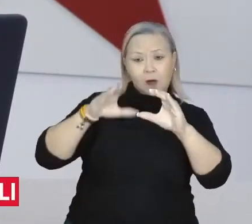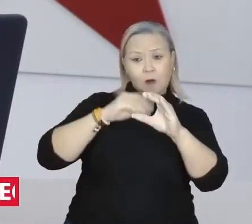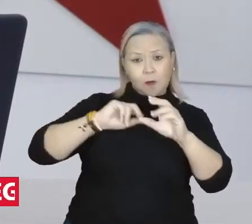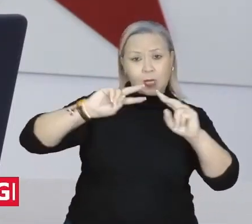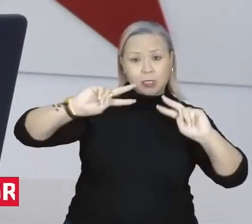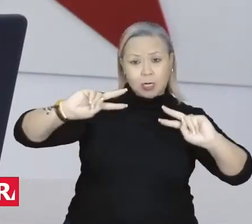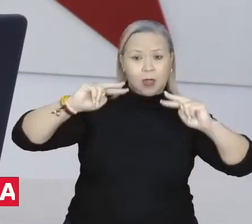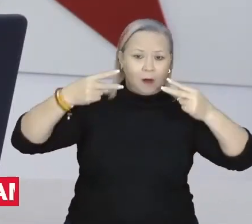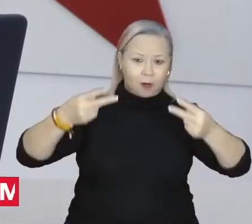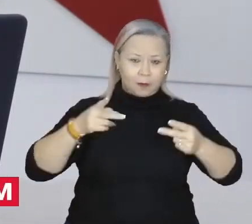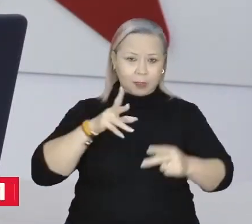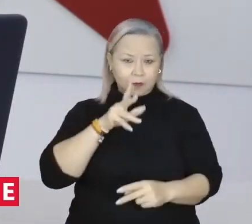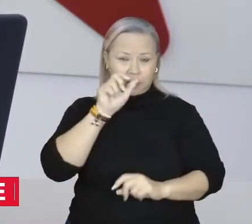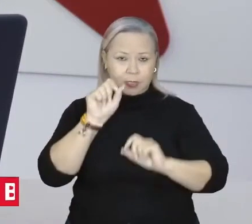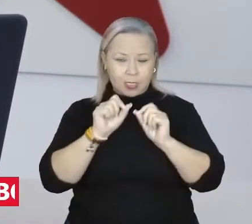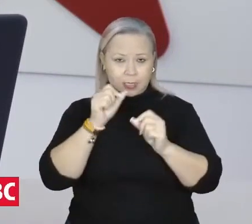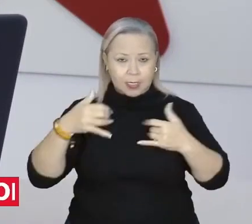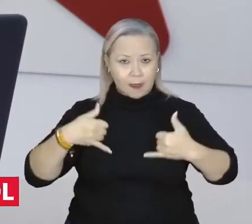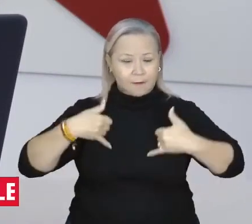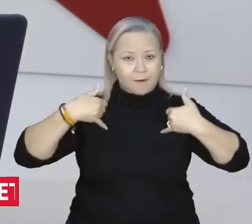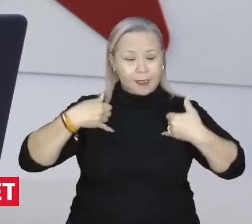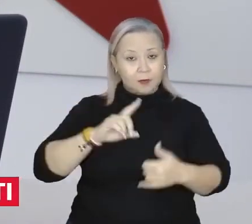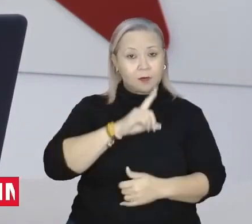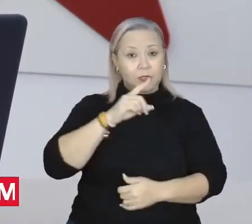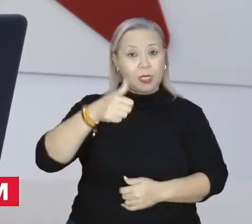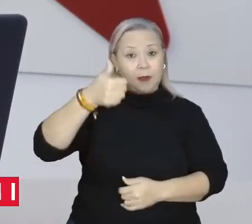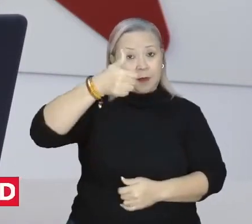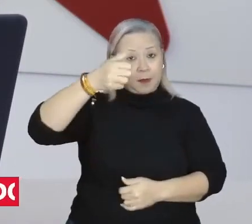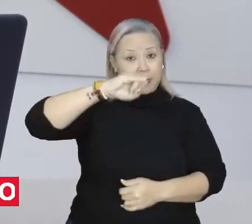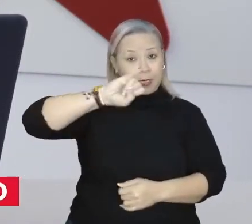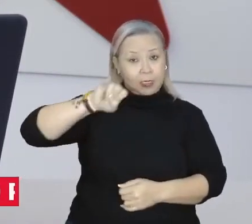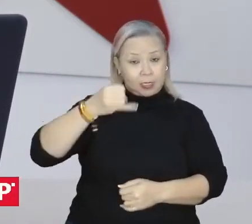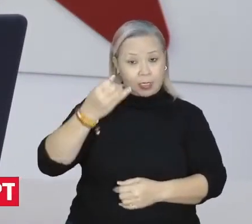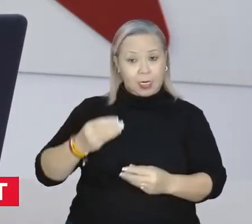gente fortalecer essa festa no dia 1º de janeiro. Então é